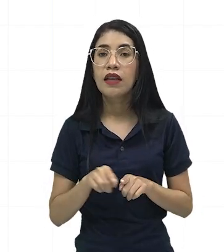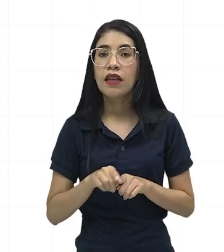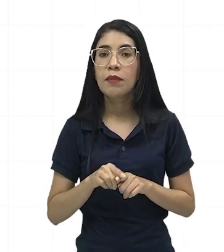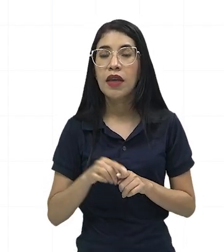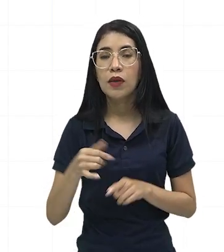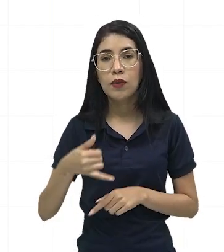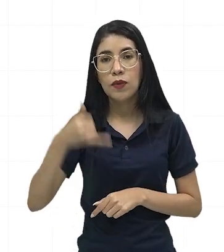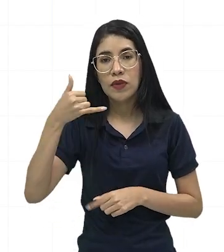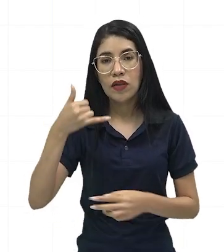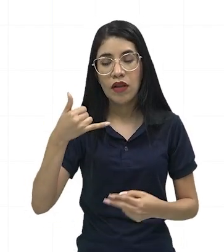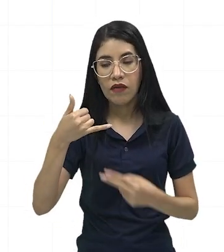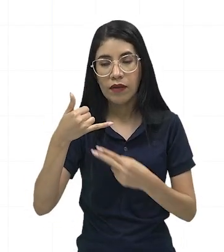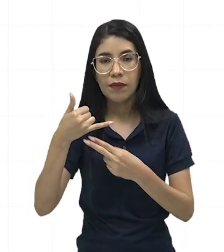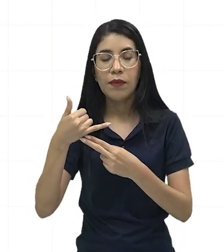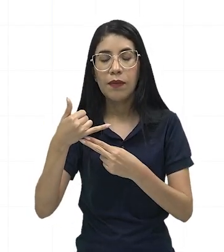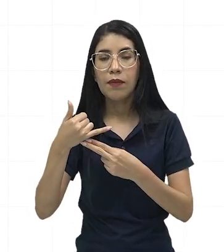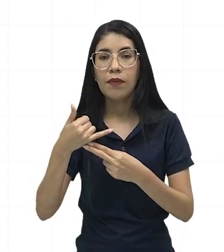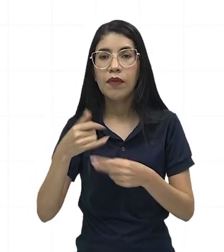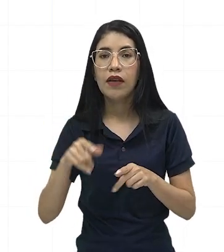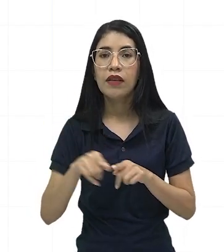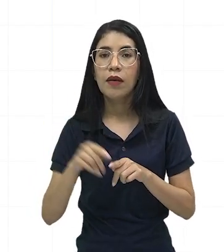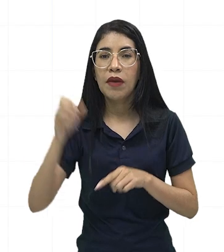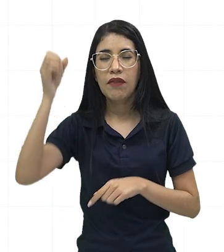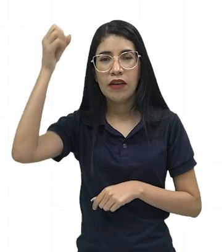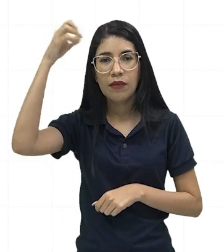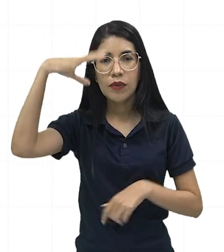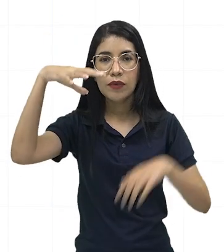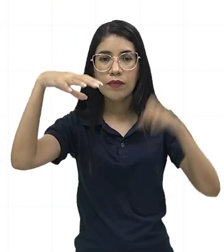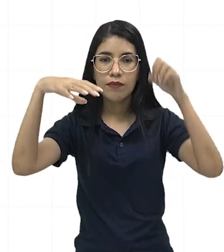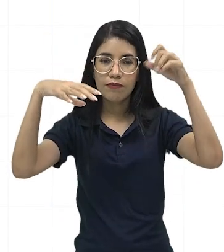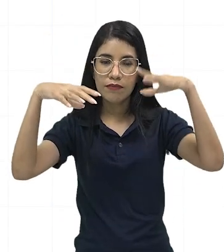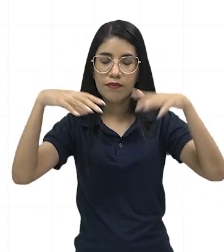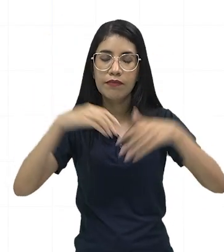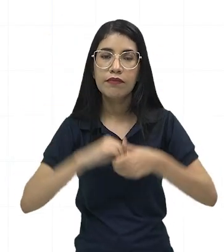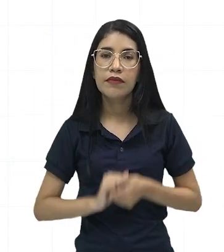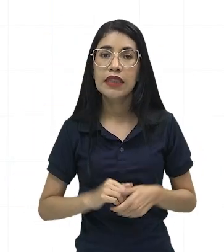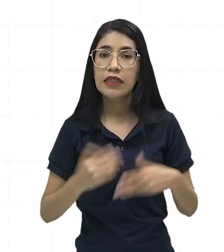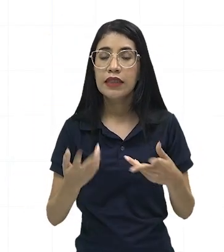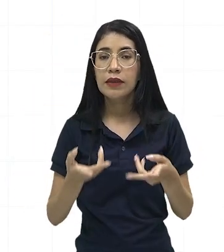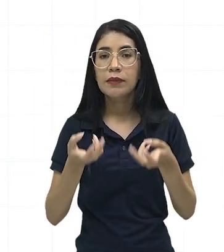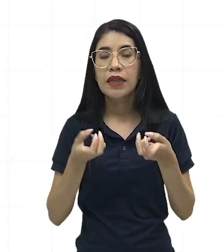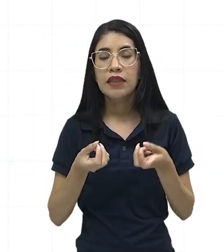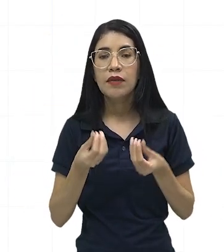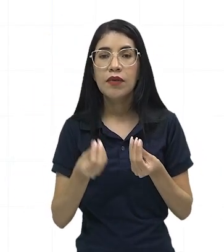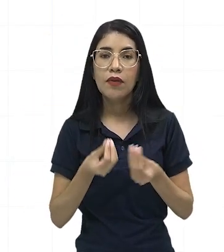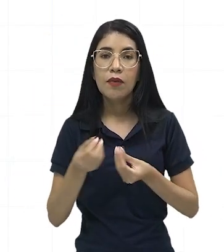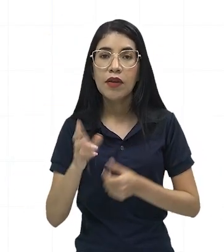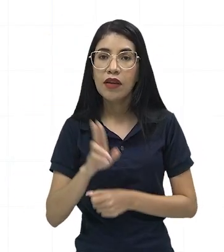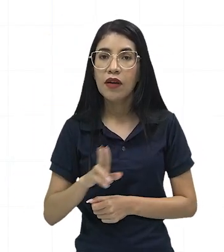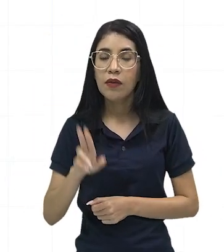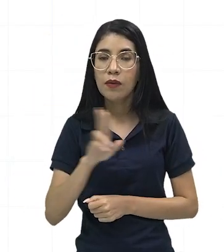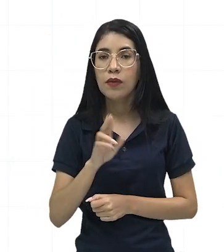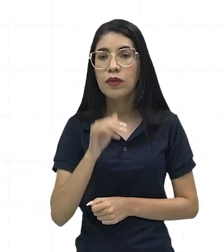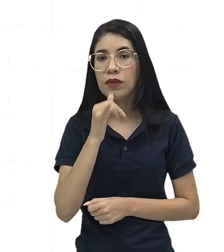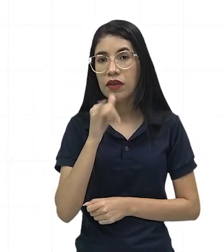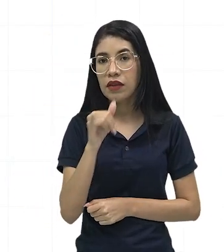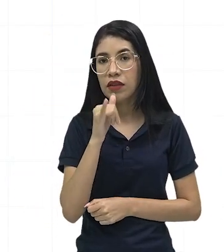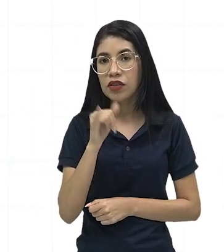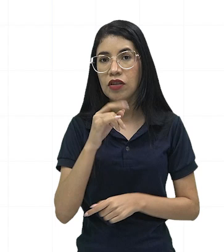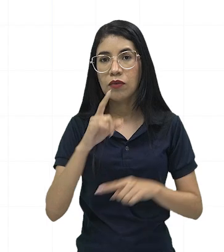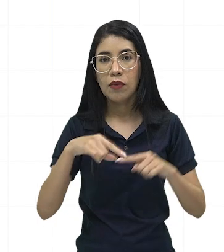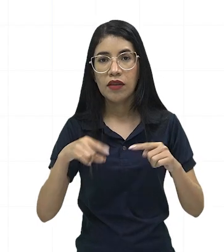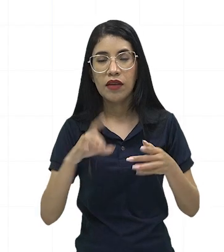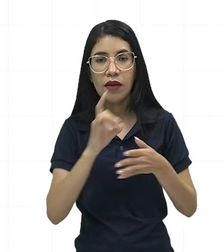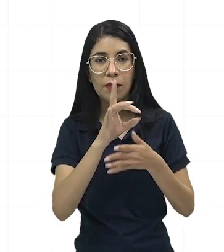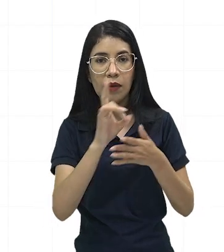seu celular, você vai ligar algumas luzes e aí olha só o consumo de energia elétrica nesses